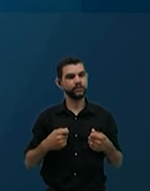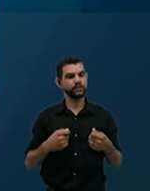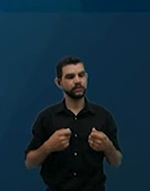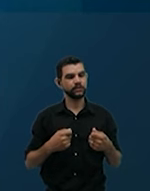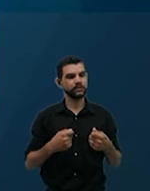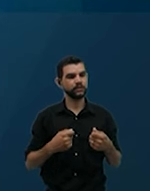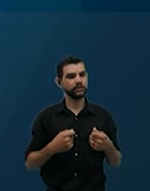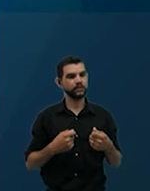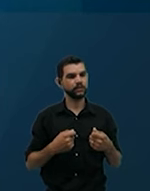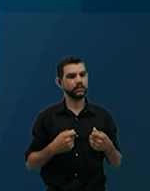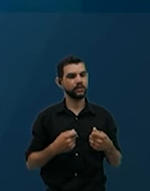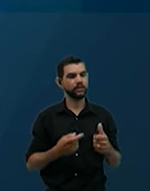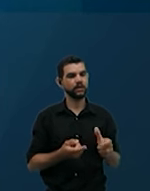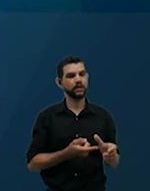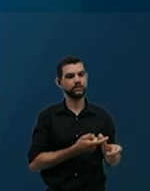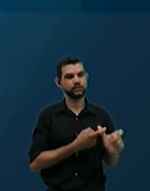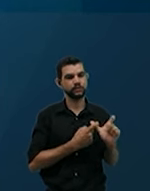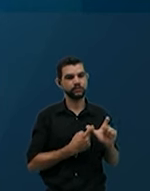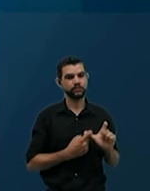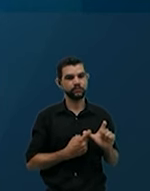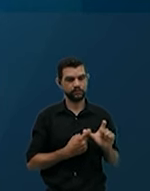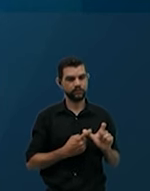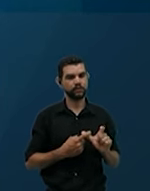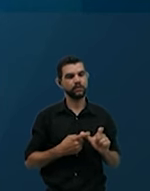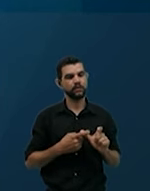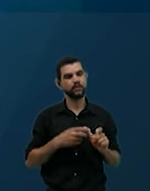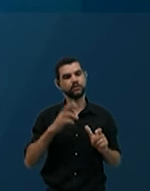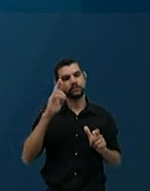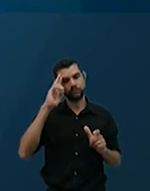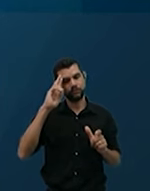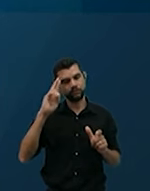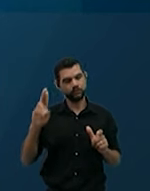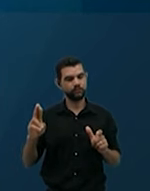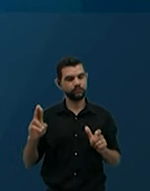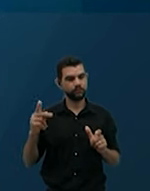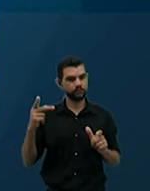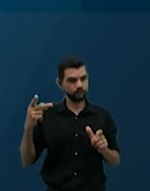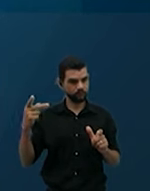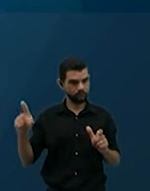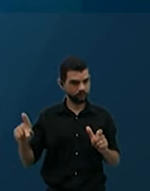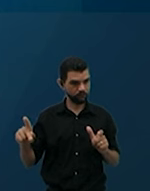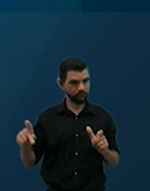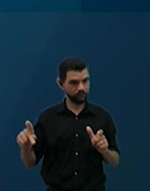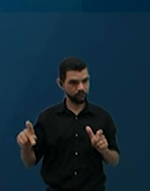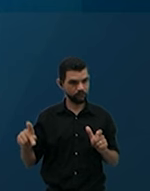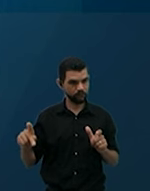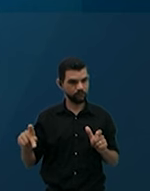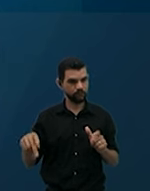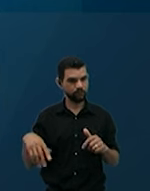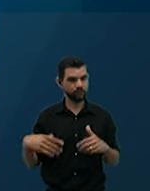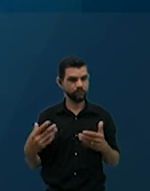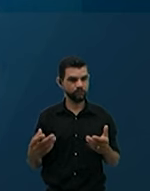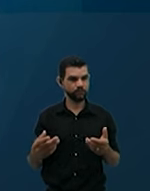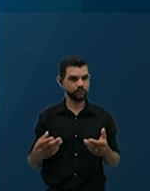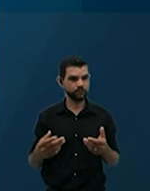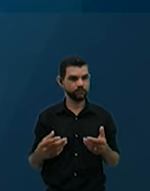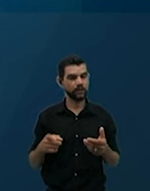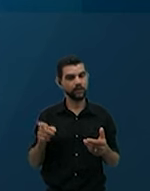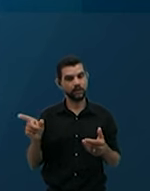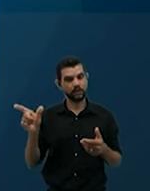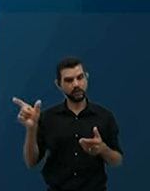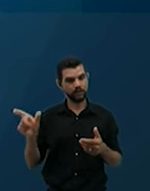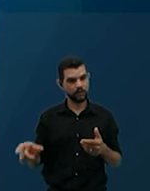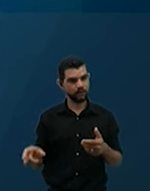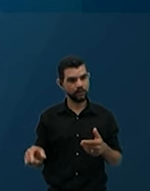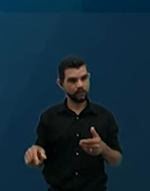das exações que incidem sobre o imóvel não tem aptidão para